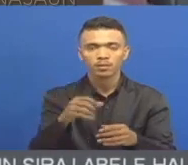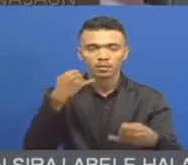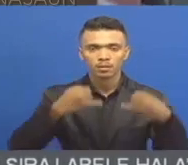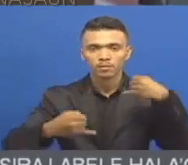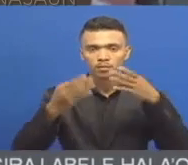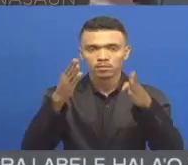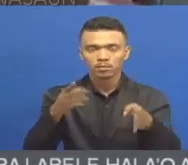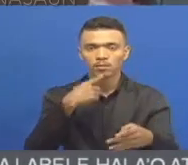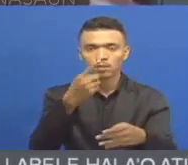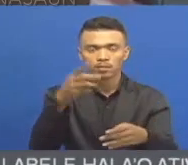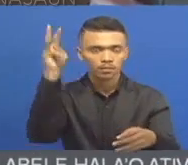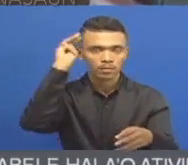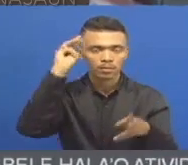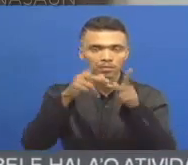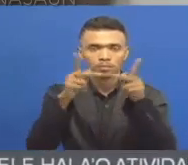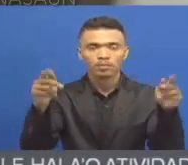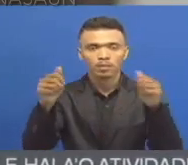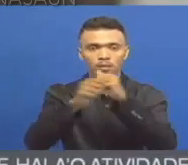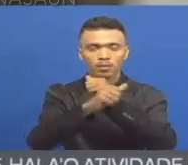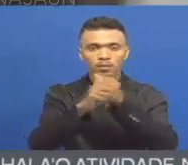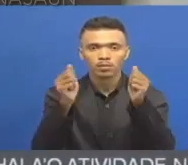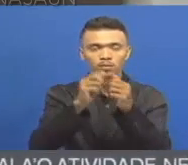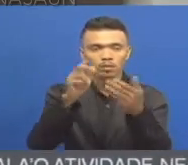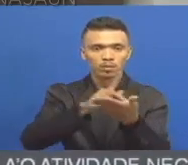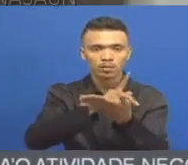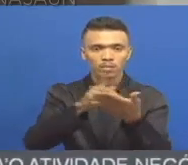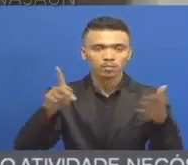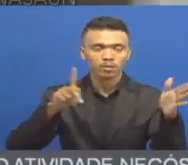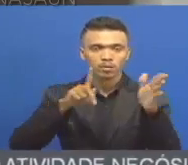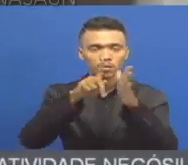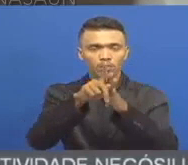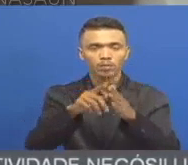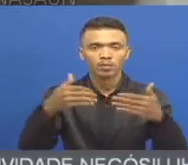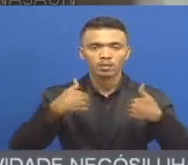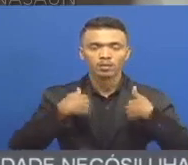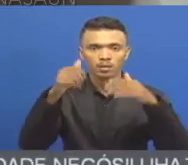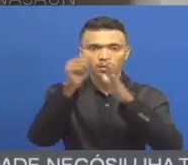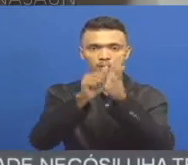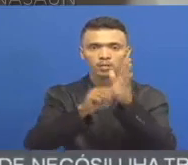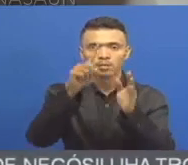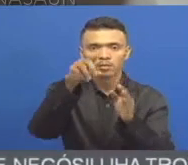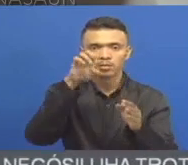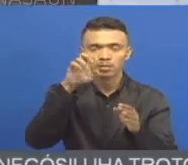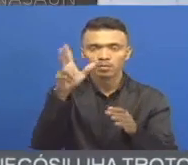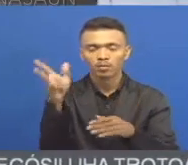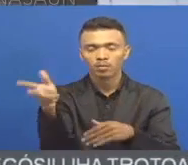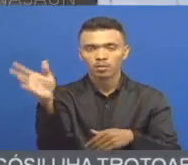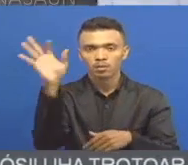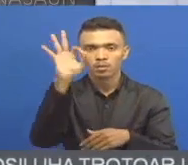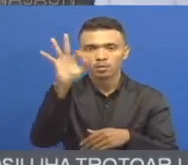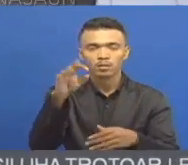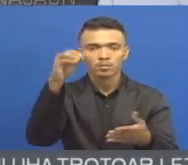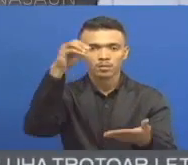informa: Ministério Público acusa arguido o crime homicídio agravado e artigo atucida tolo nulo recensia